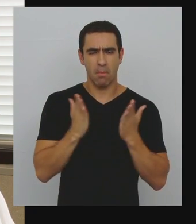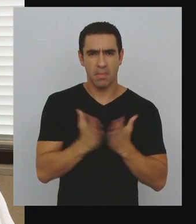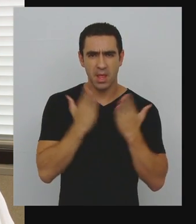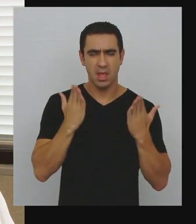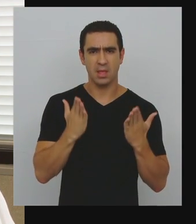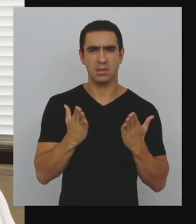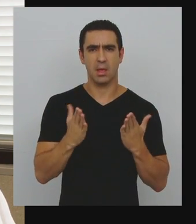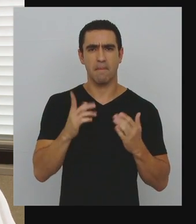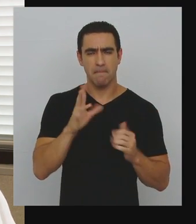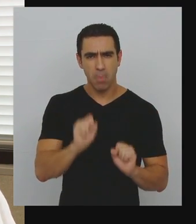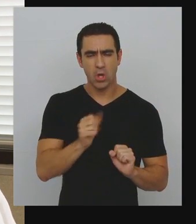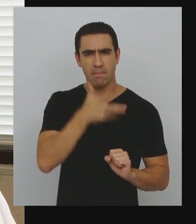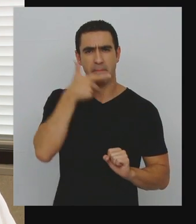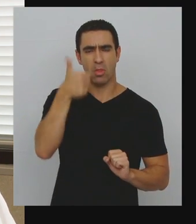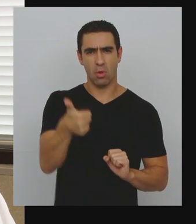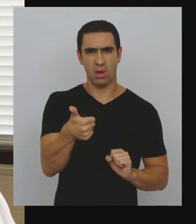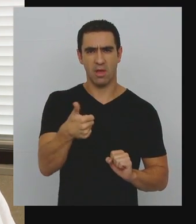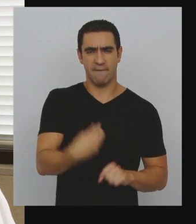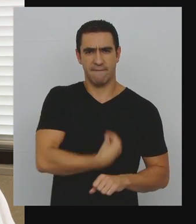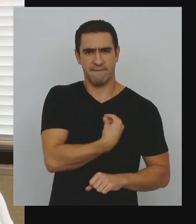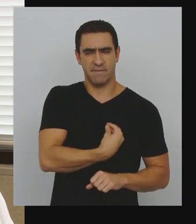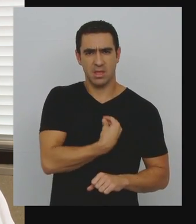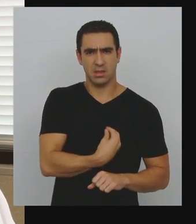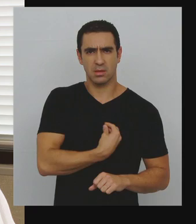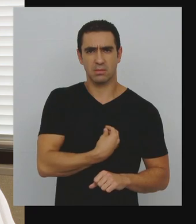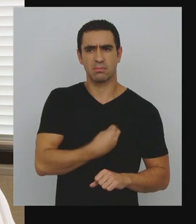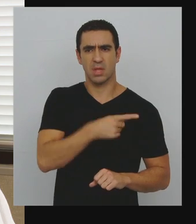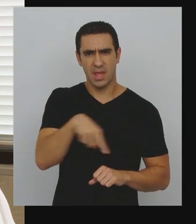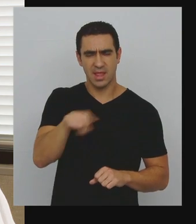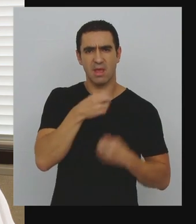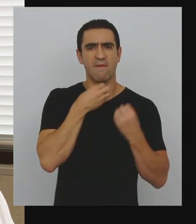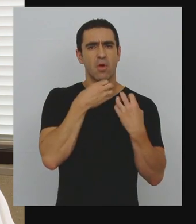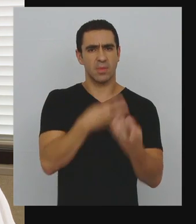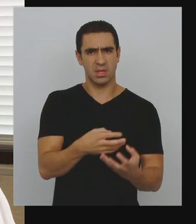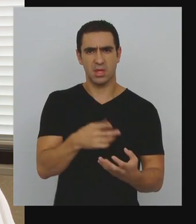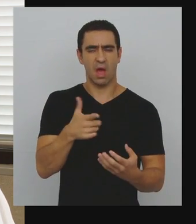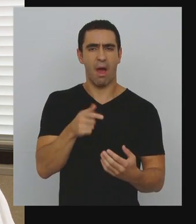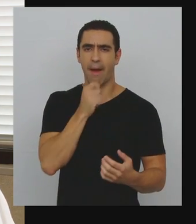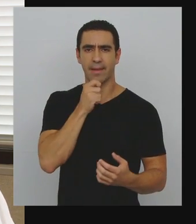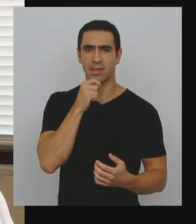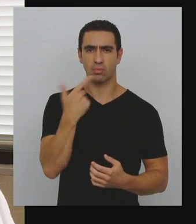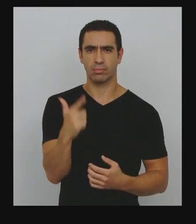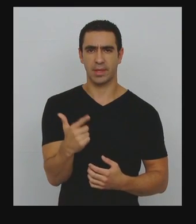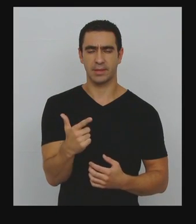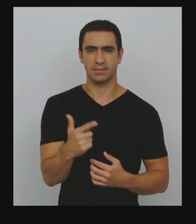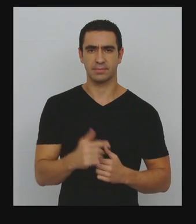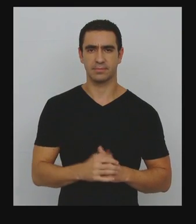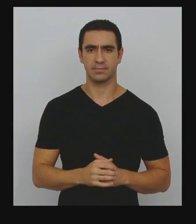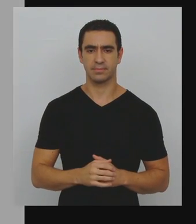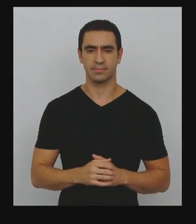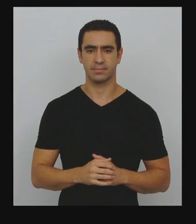pobreza, que podem melhorar a qualidade de vida, e essas informações não estão chegando.